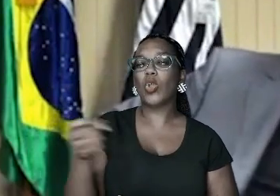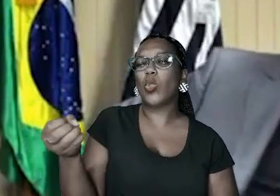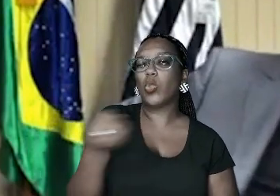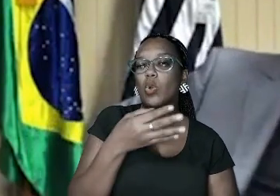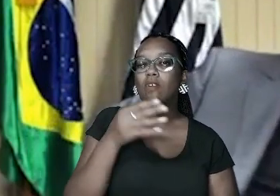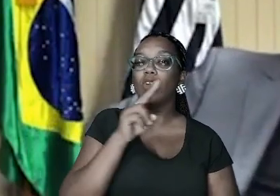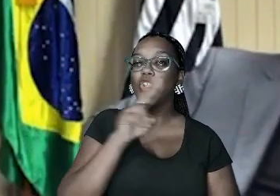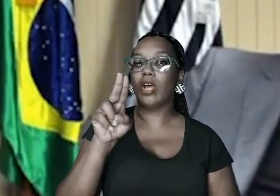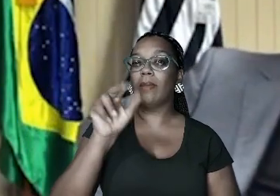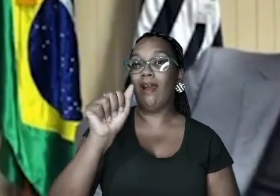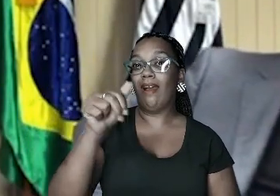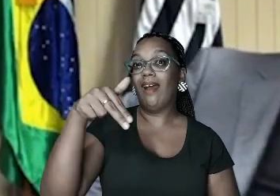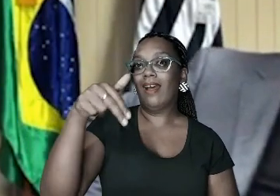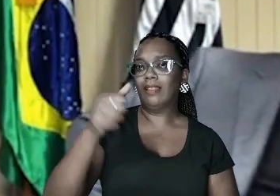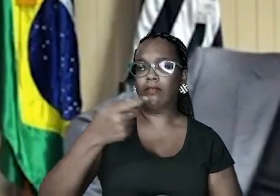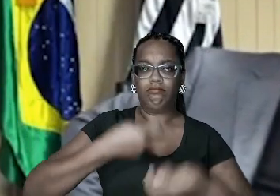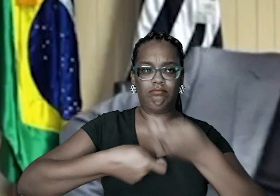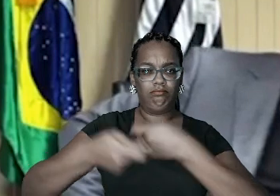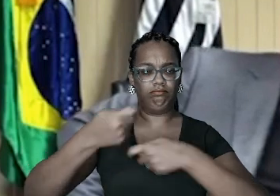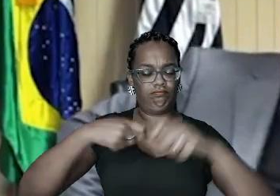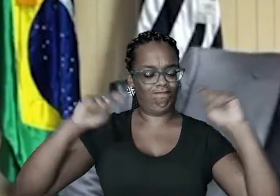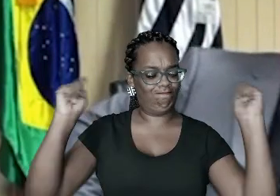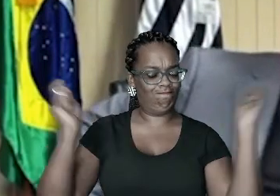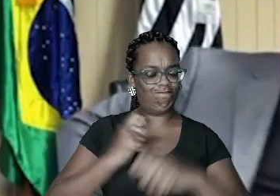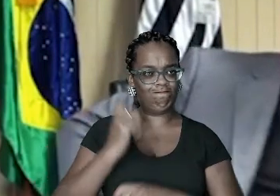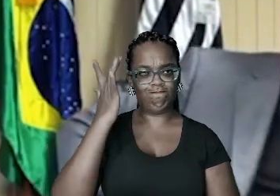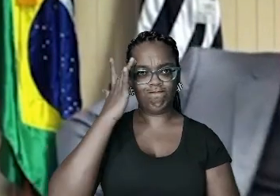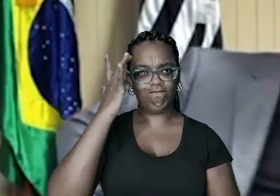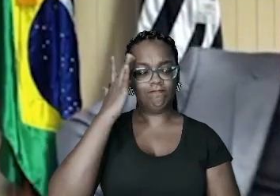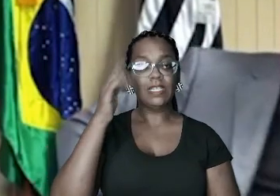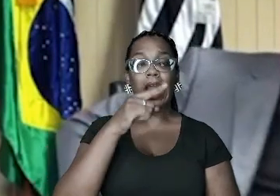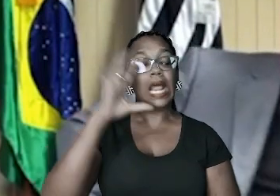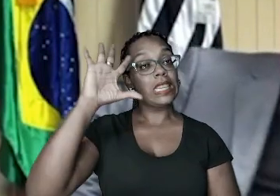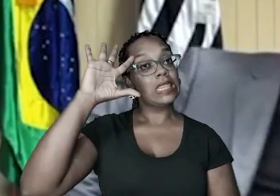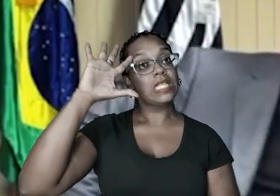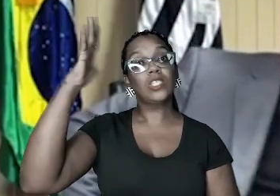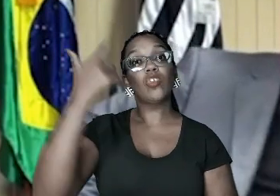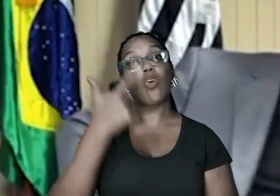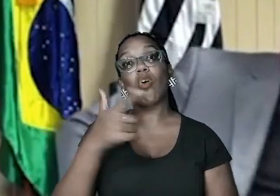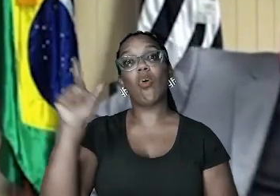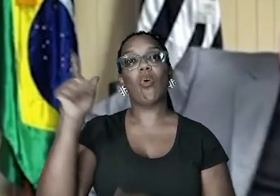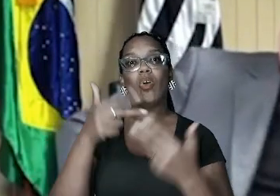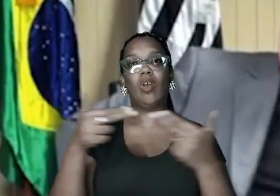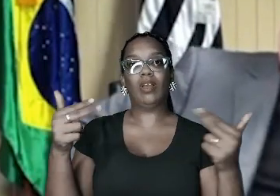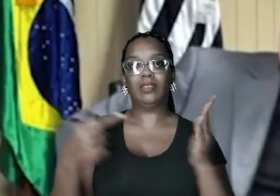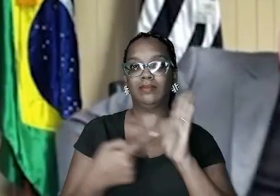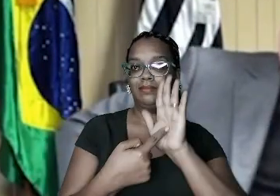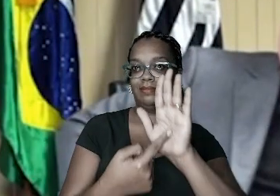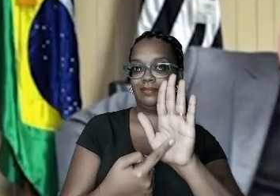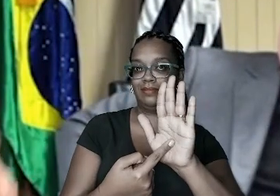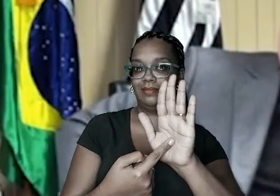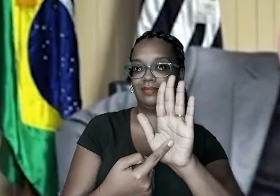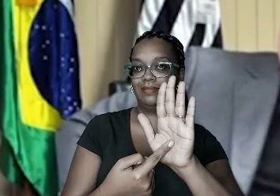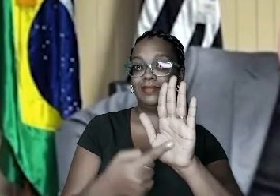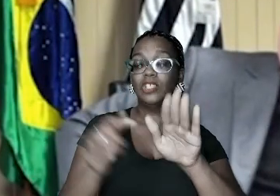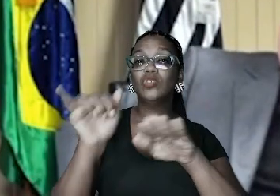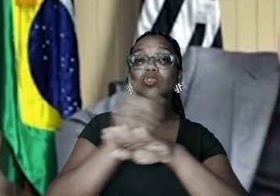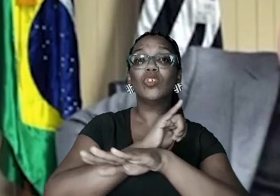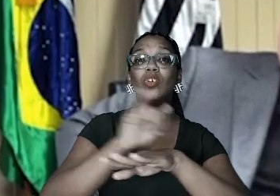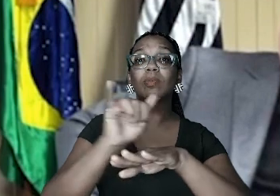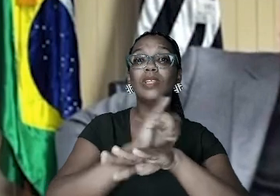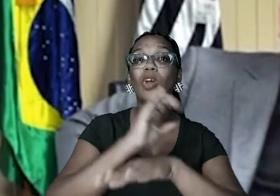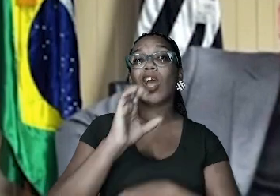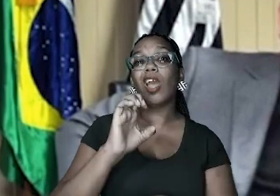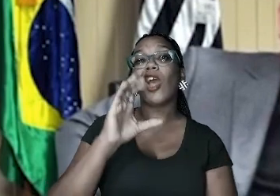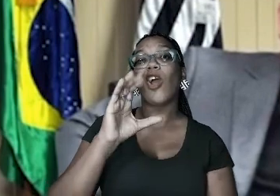um outro caso que foi julgado por uma diretora Recém Chegada a diretora Ana Novaes uma economista competentíssima e ela decidiu trazer